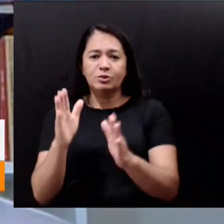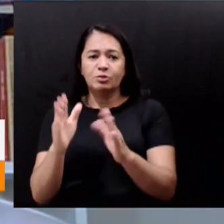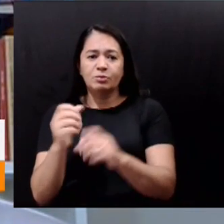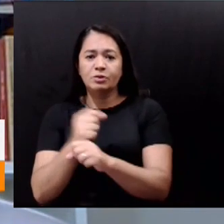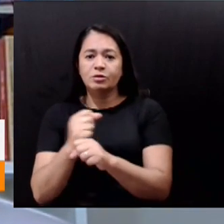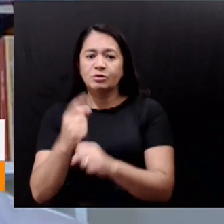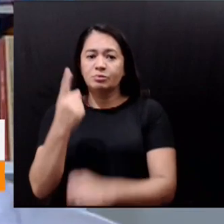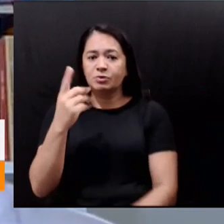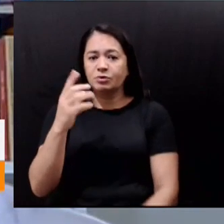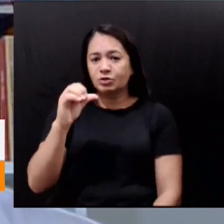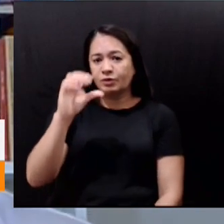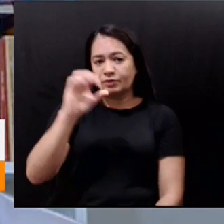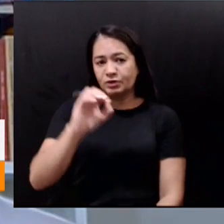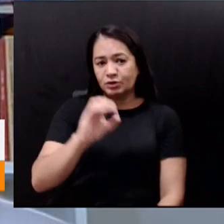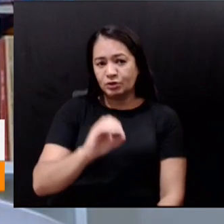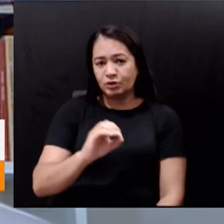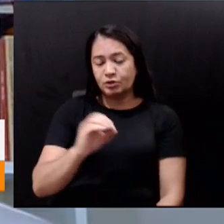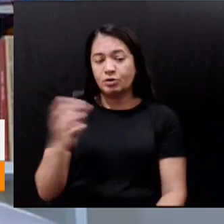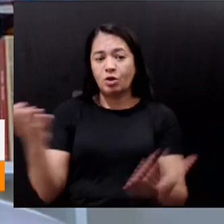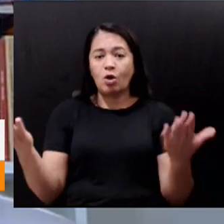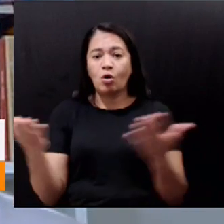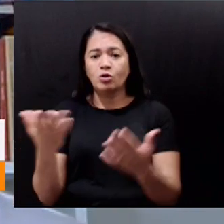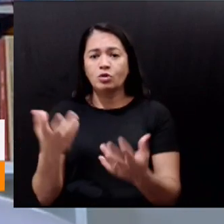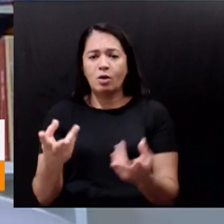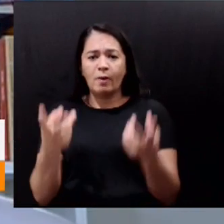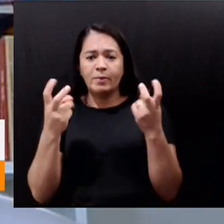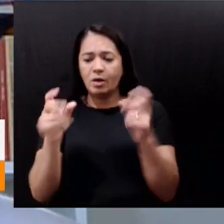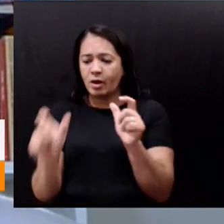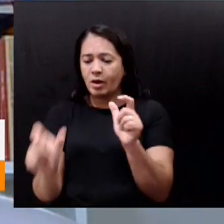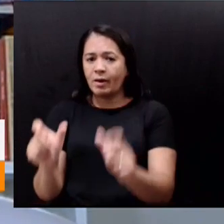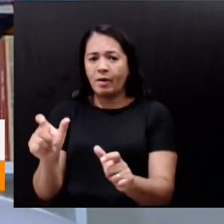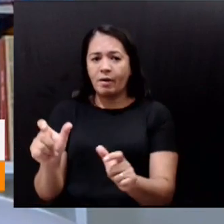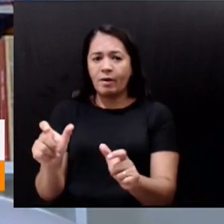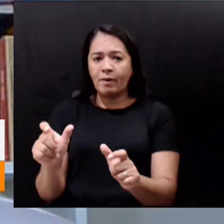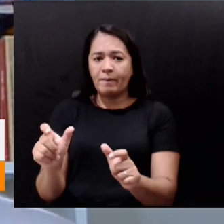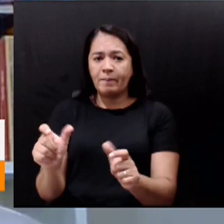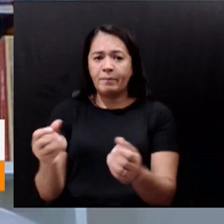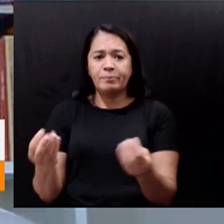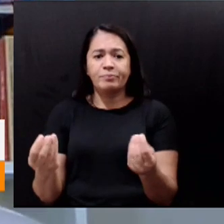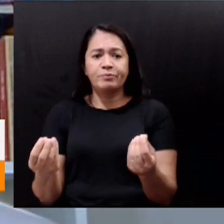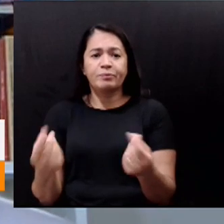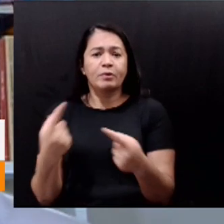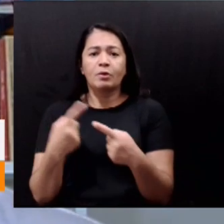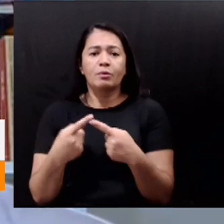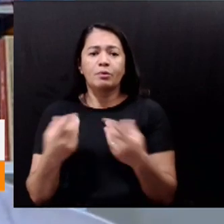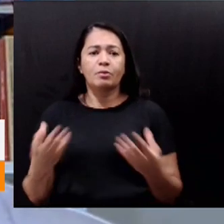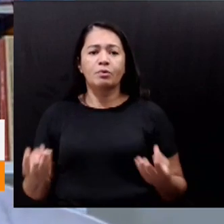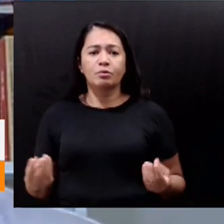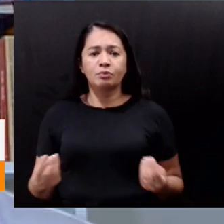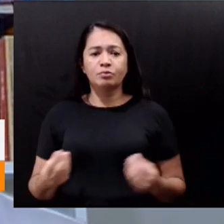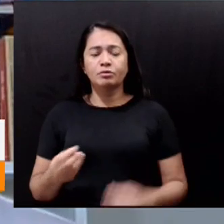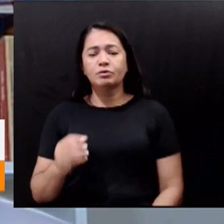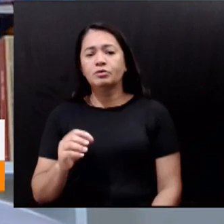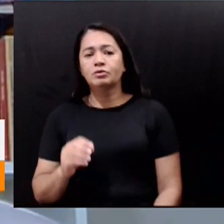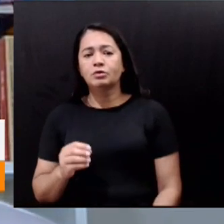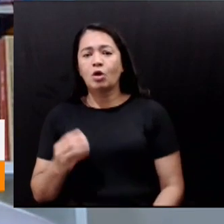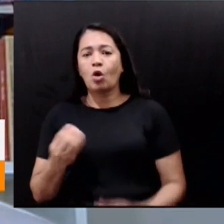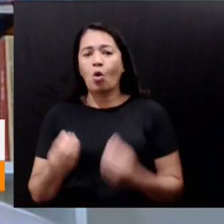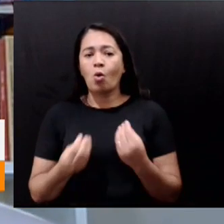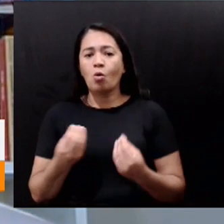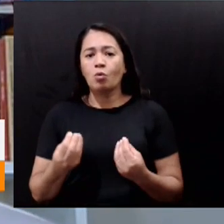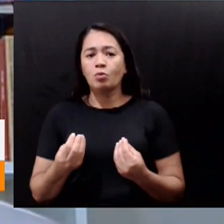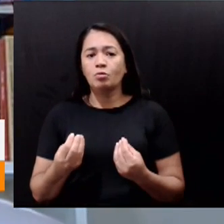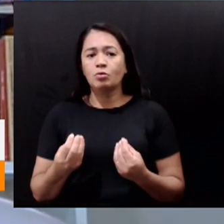gente nota, né, pessoas cada vez mais porque o que está como pano de chão disso talvez